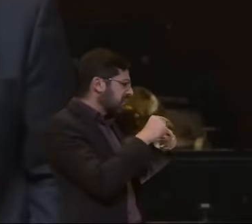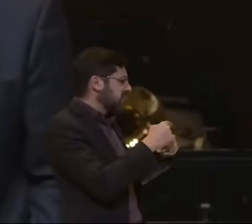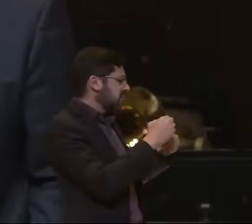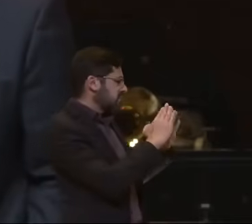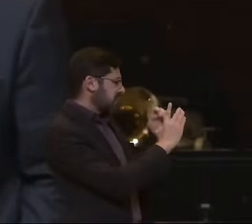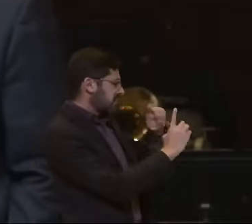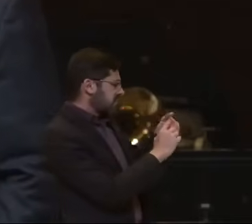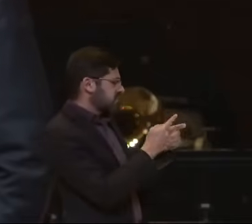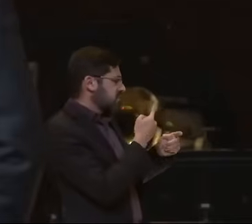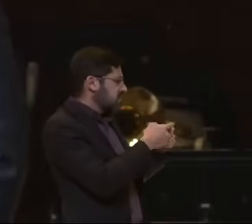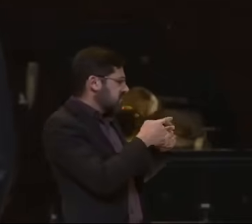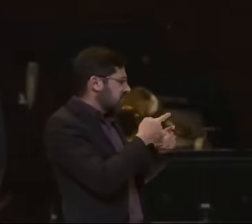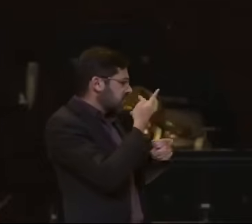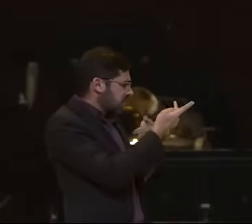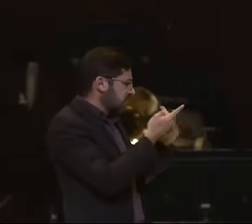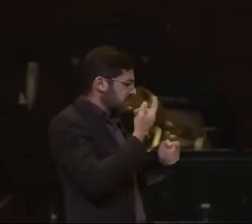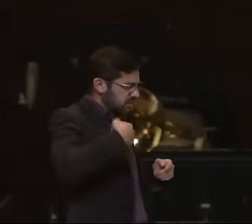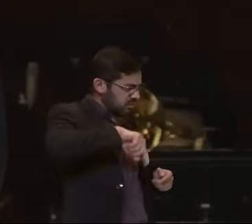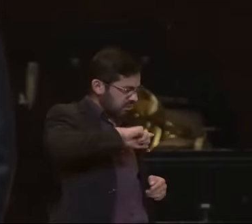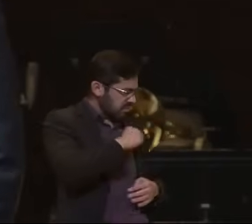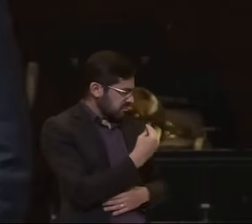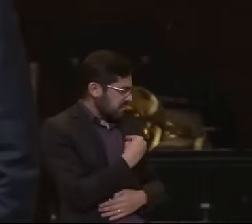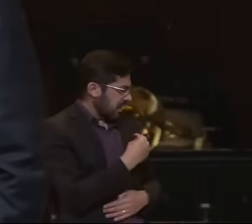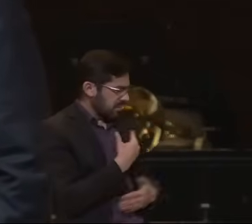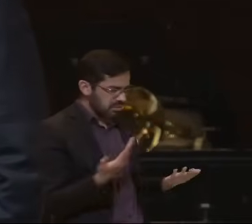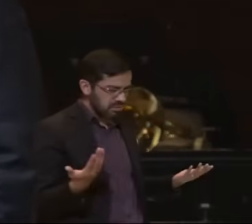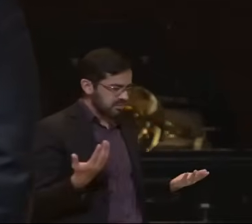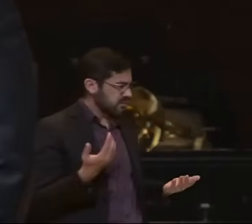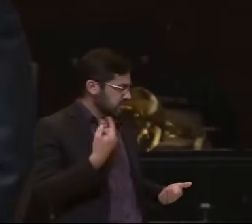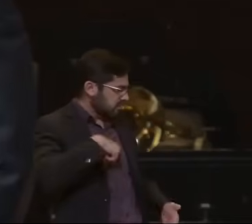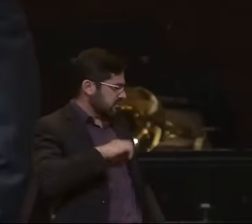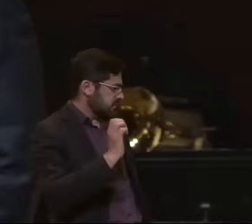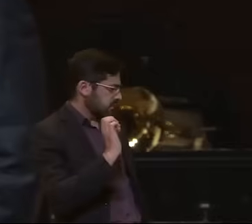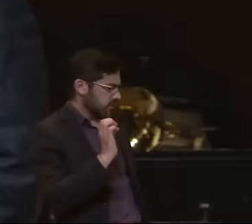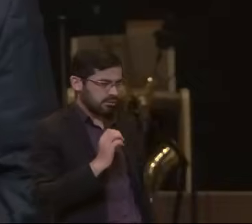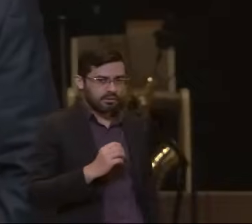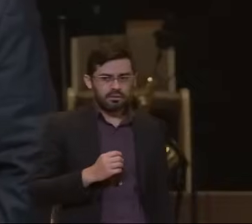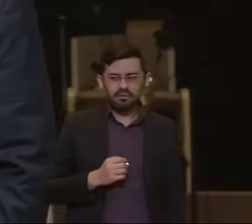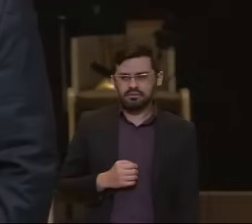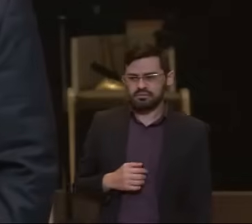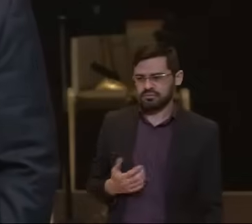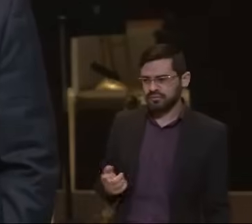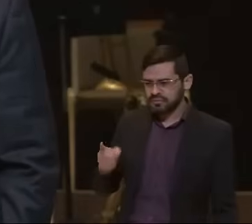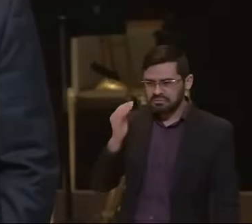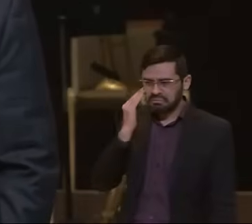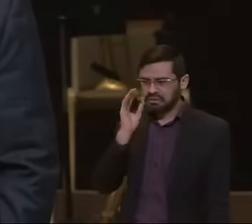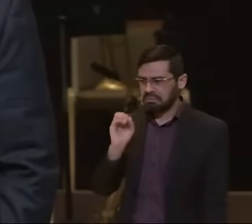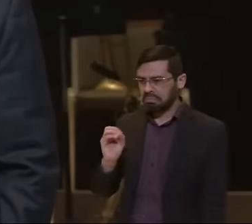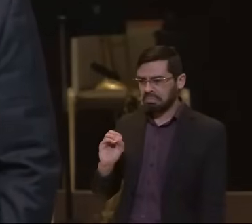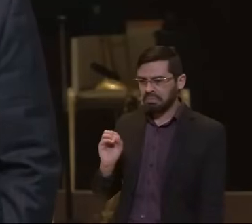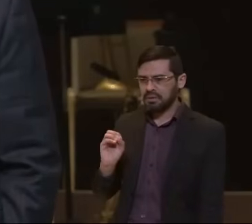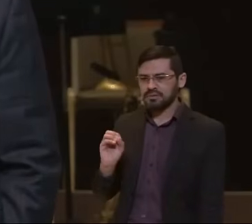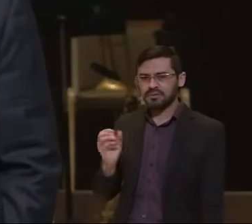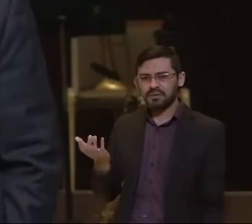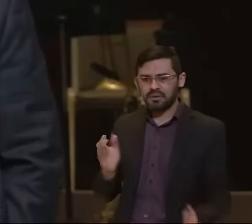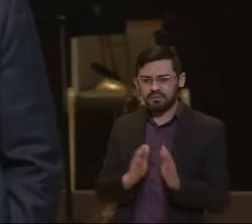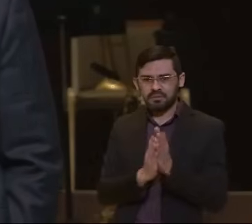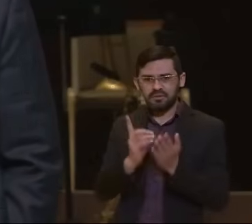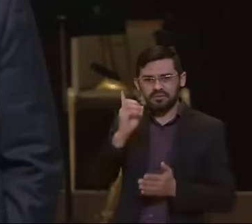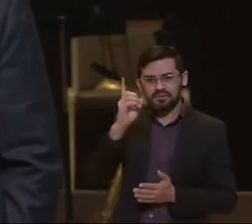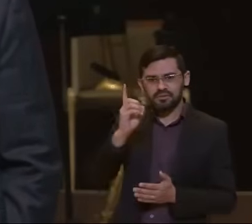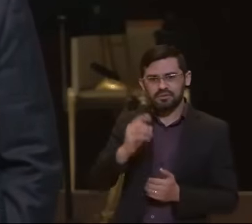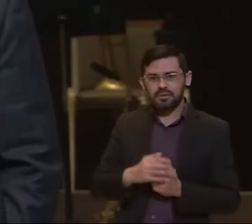porque ela diz que nós somos pecadores. E eu falei para ele: querido, você não entendeu ainda a mensagem do